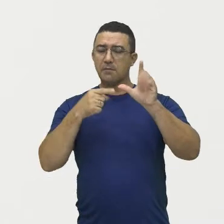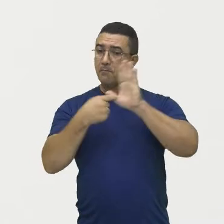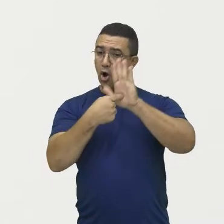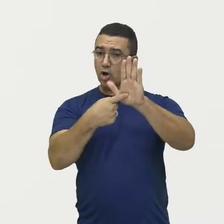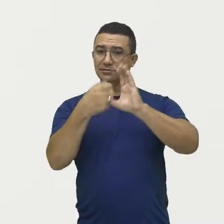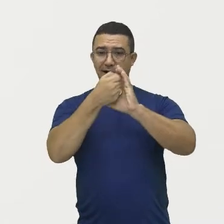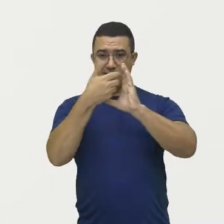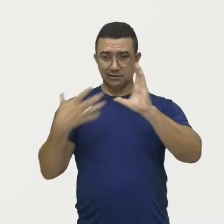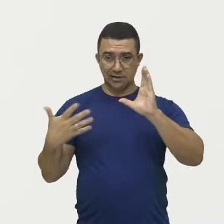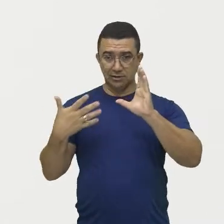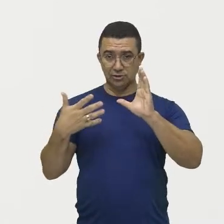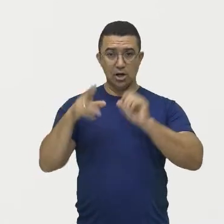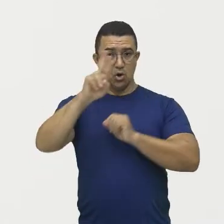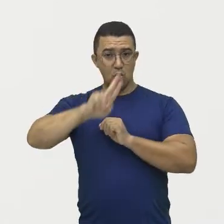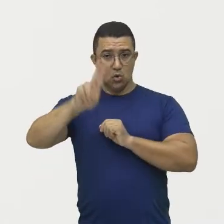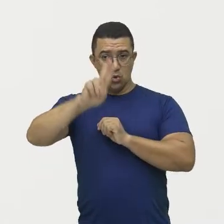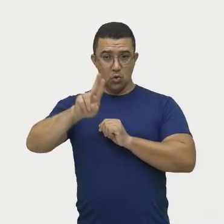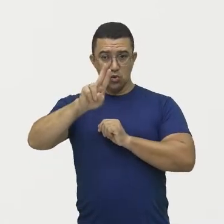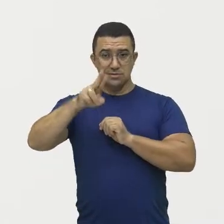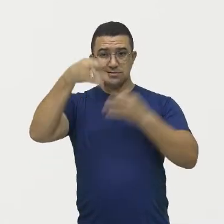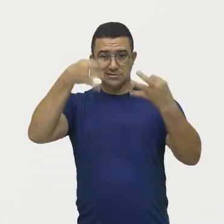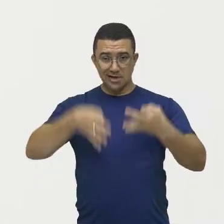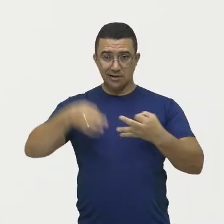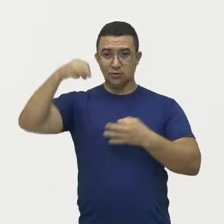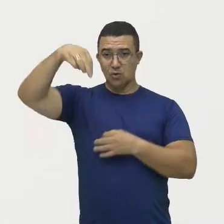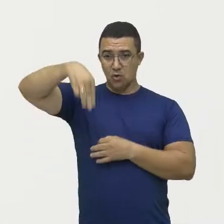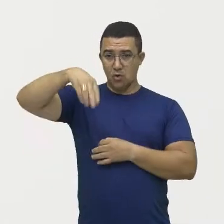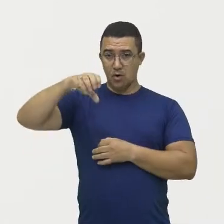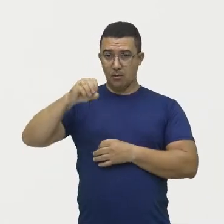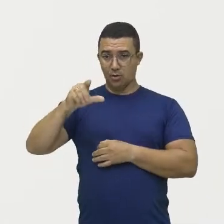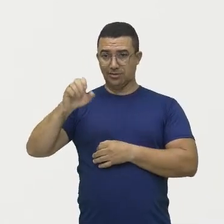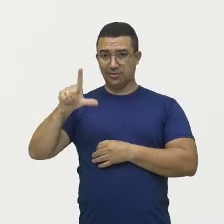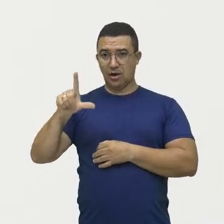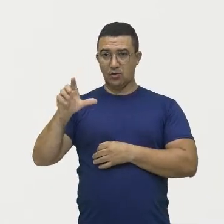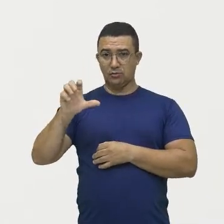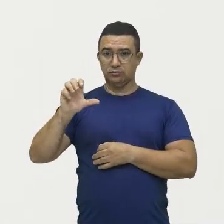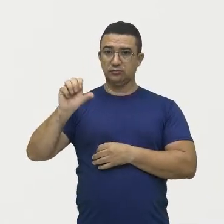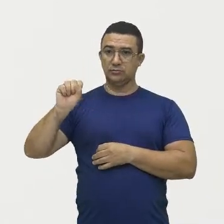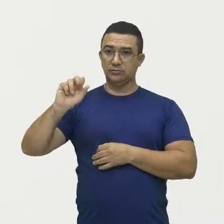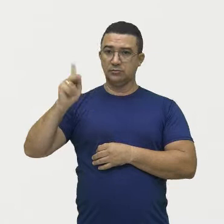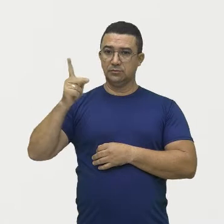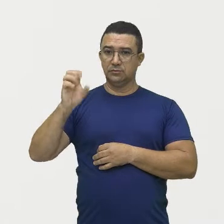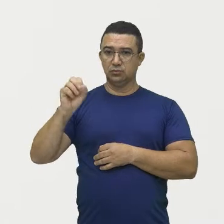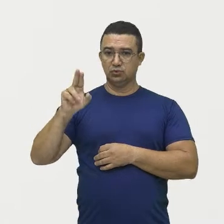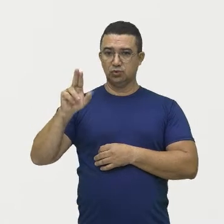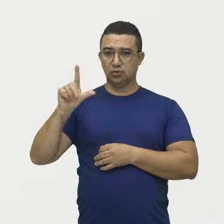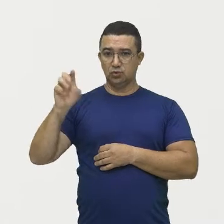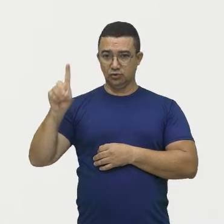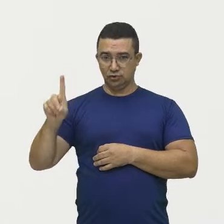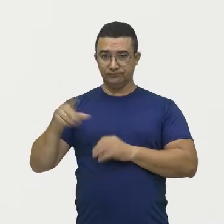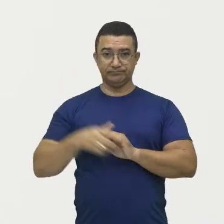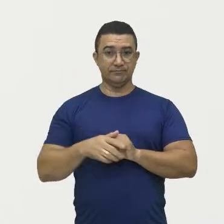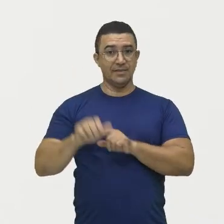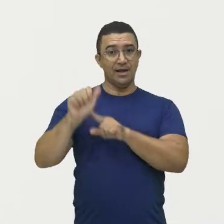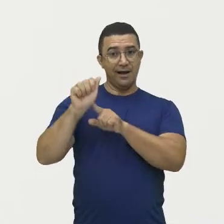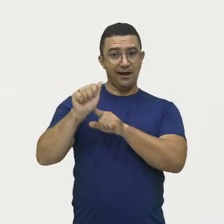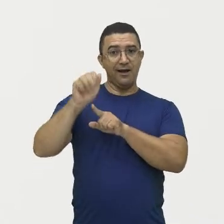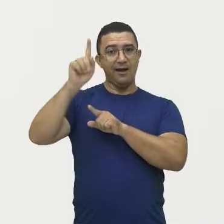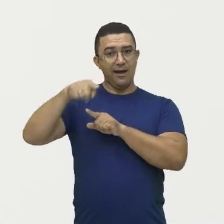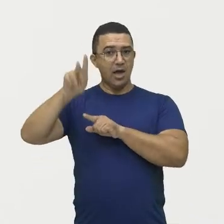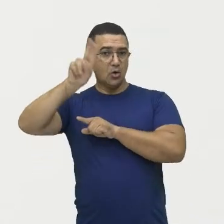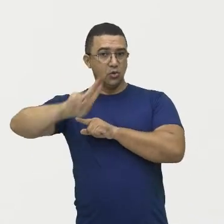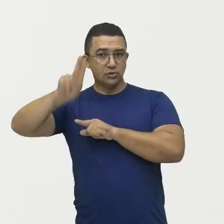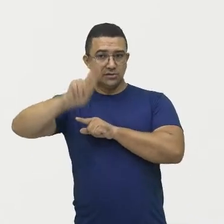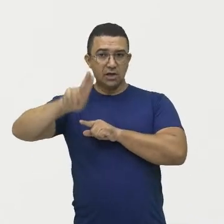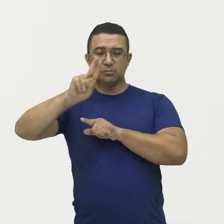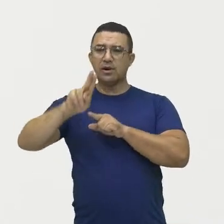uma característica do uso do modal should. Então, nós temos as seguintes alternativas. Na letra A, é usado para relatar